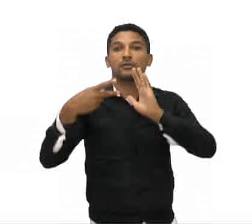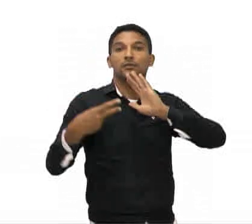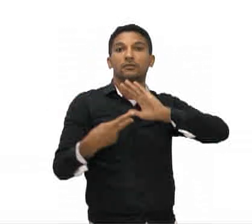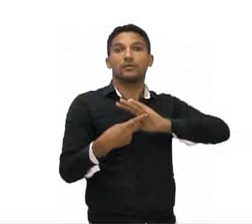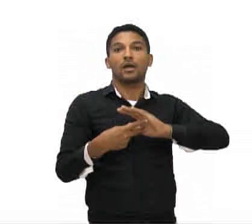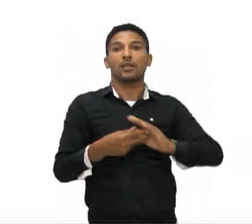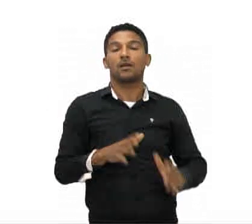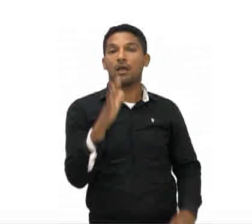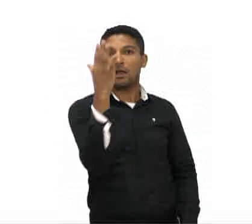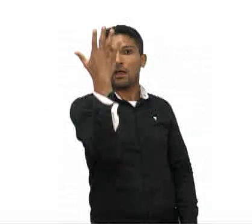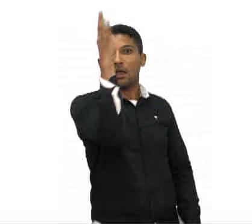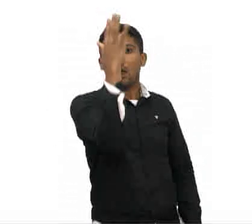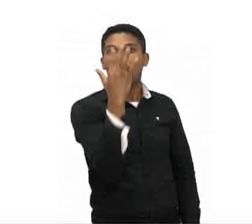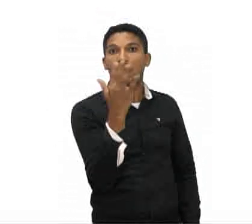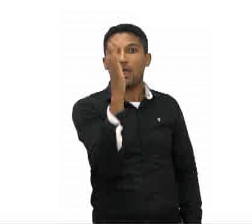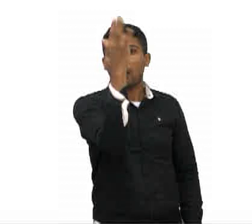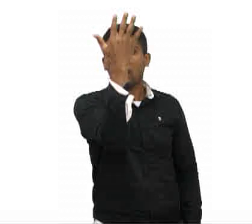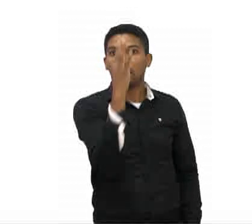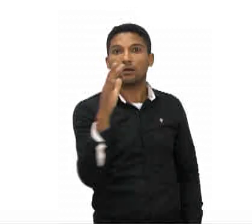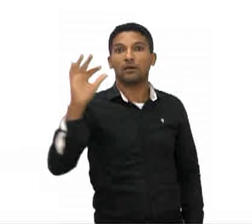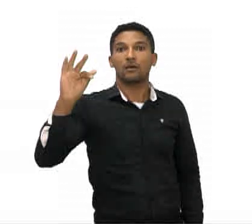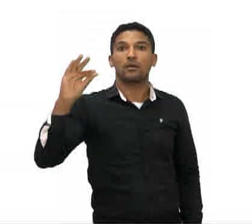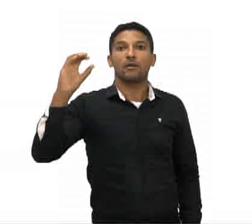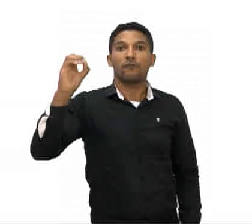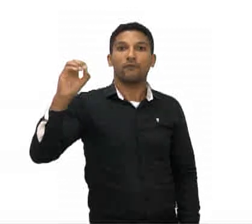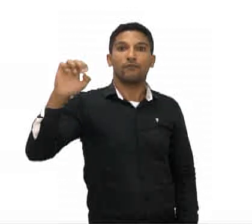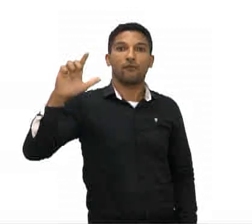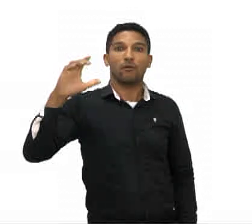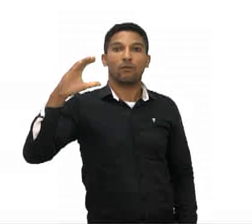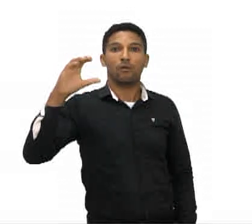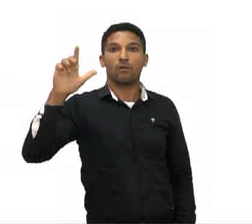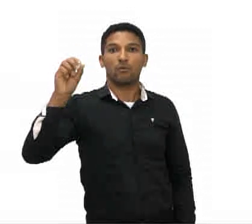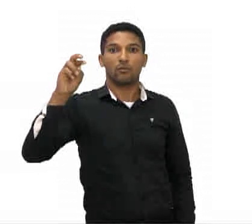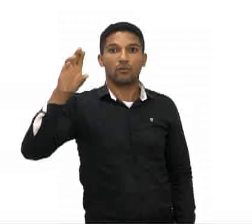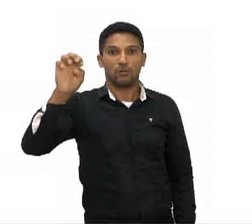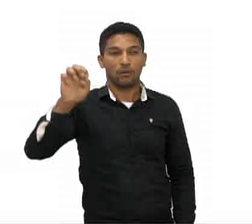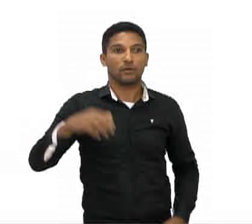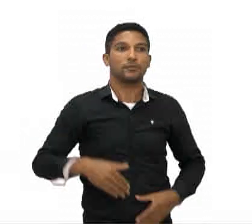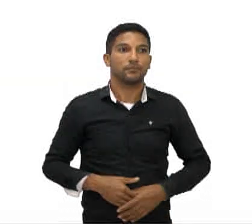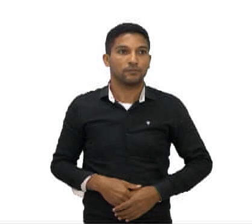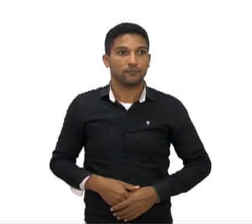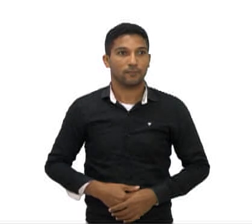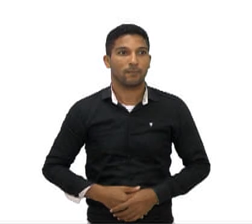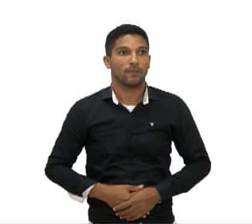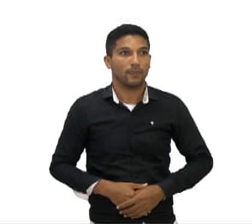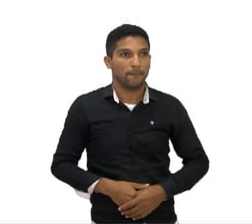conjuga como el saber popular. Certo?